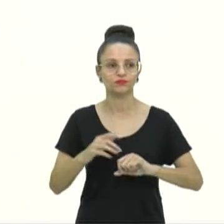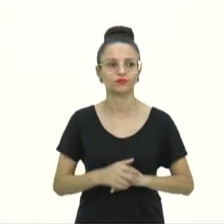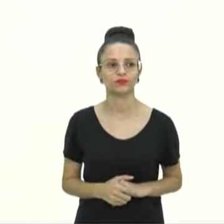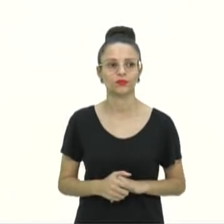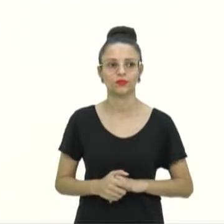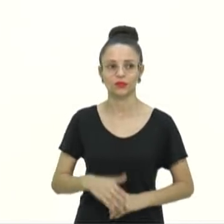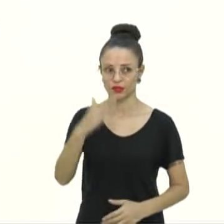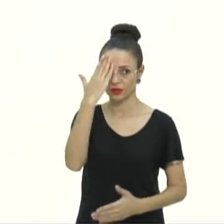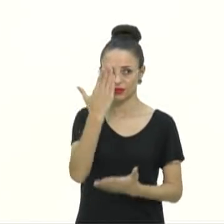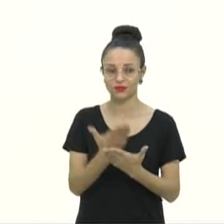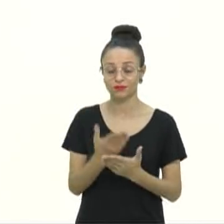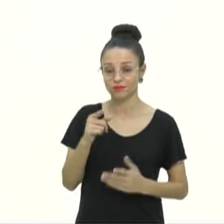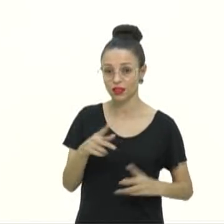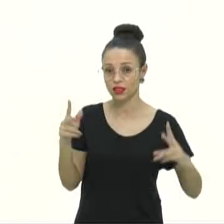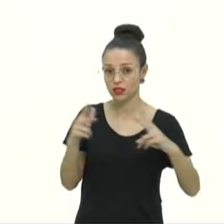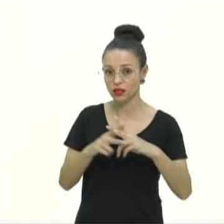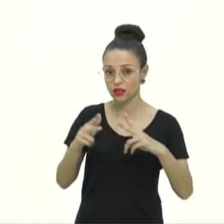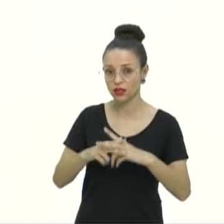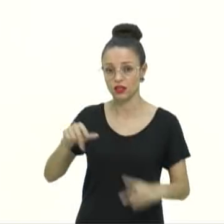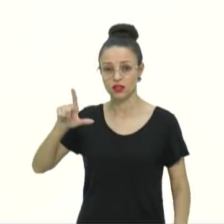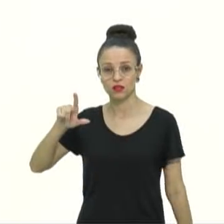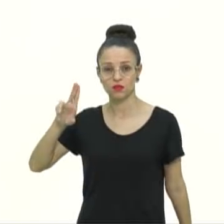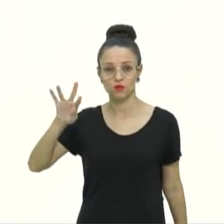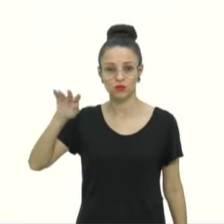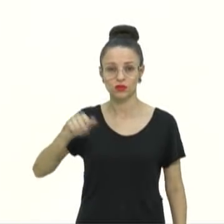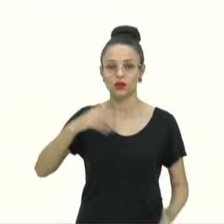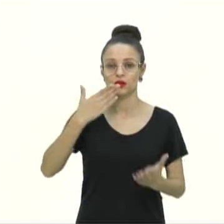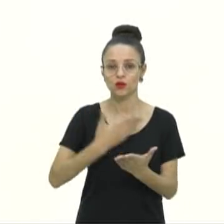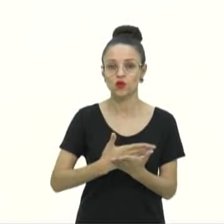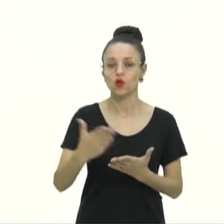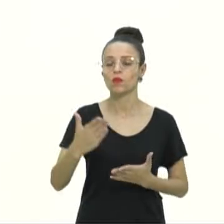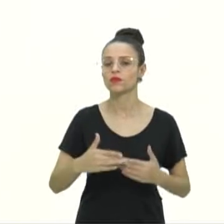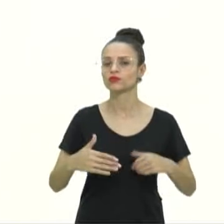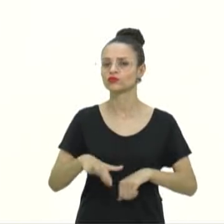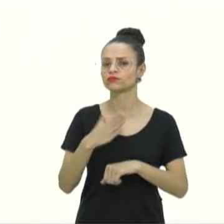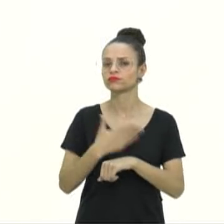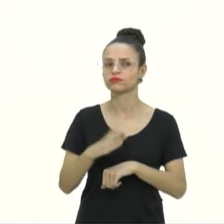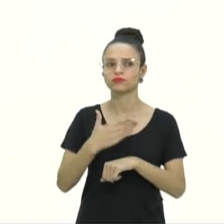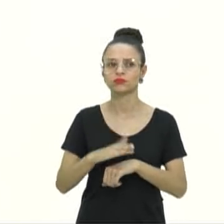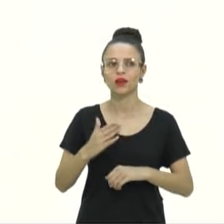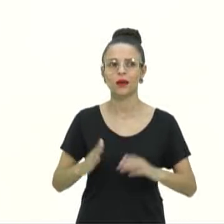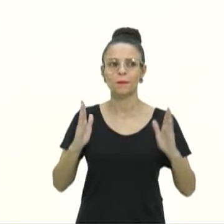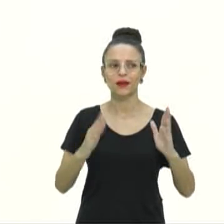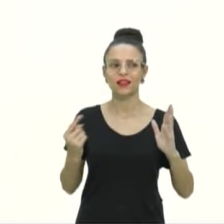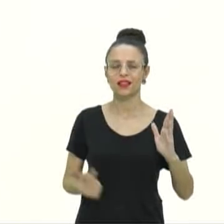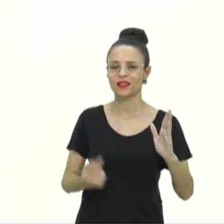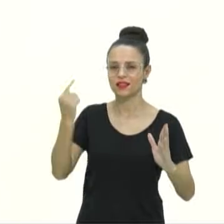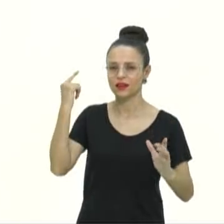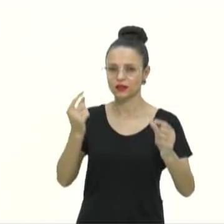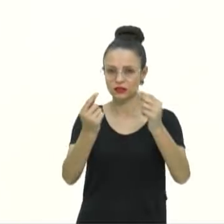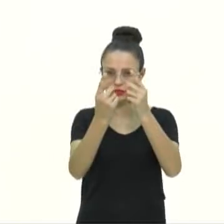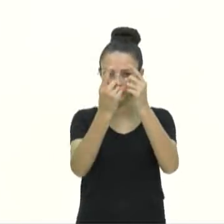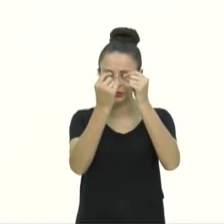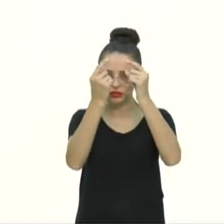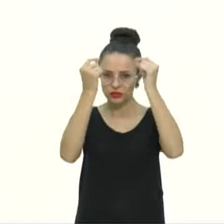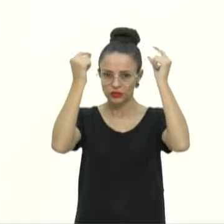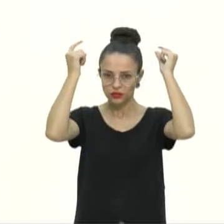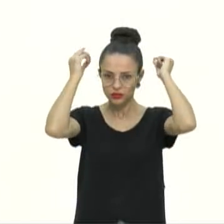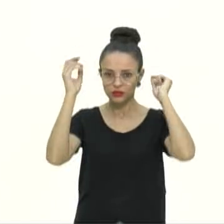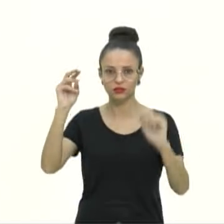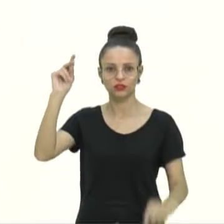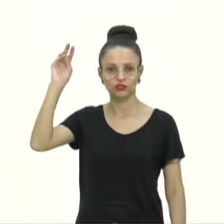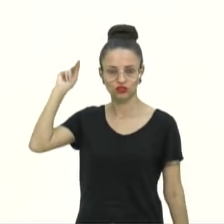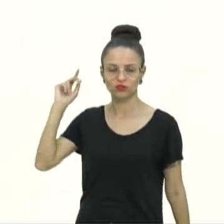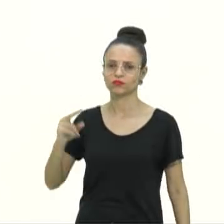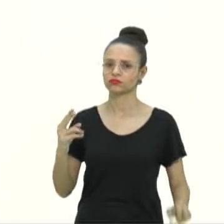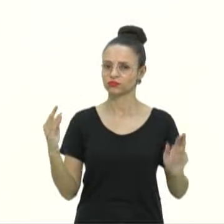que a luta começou a ser praticado no período micênico da Grécia Antiga. Então, faz um paralelo com a